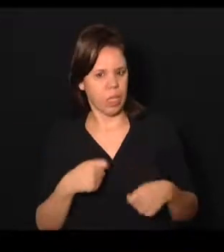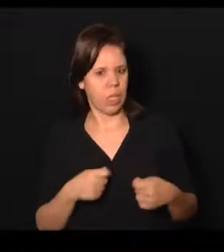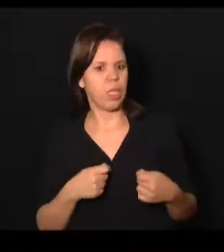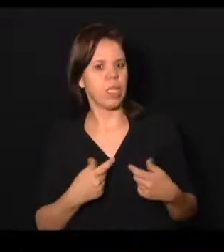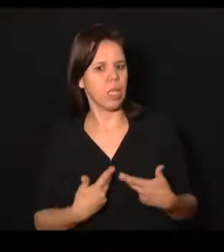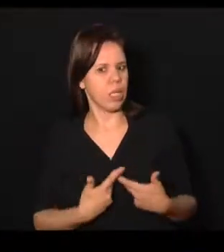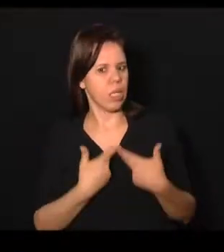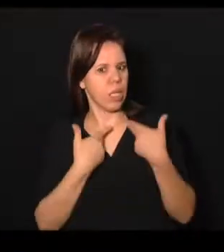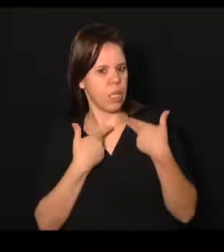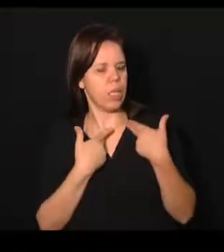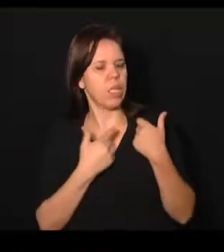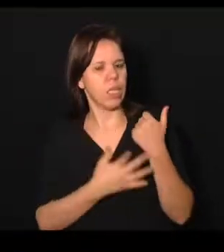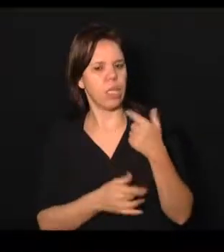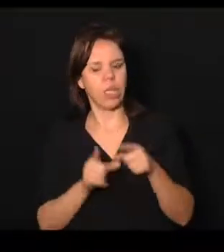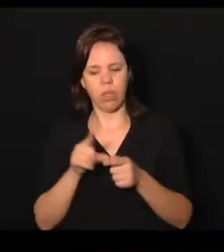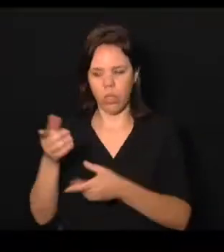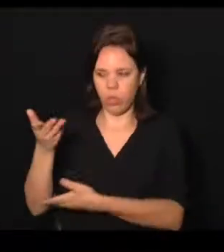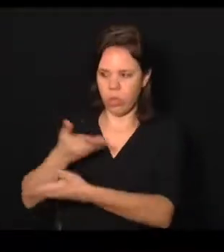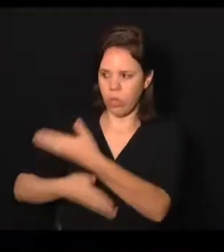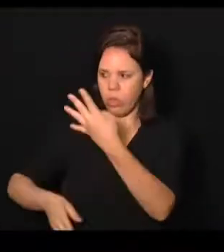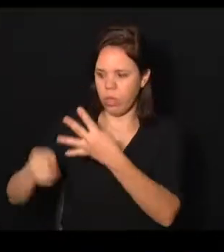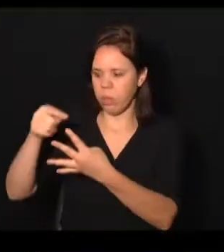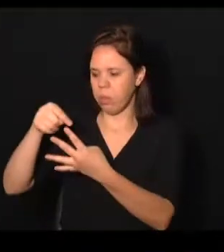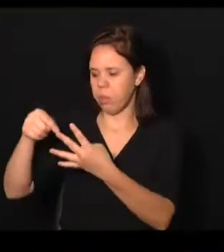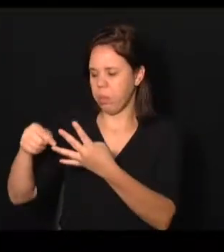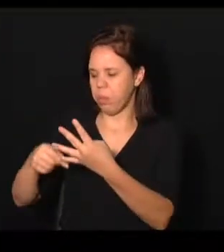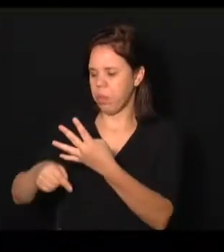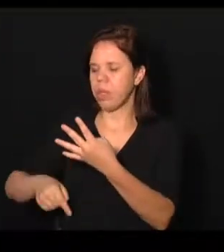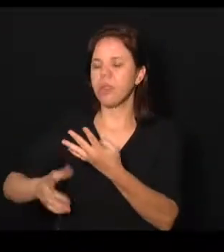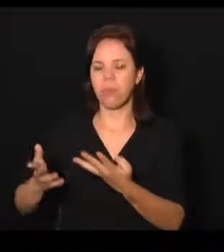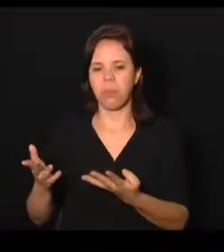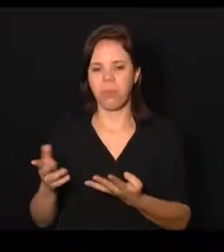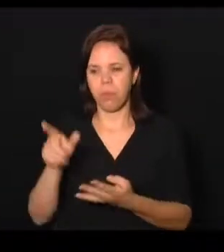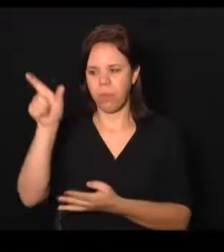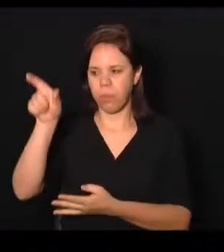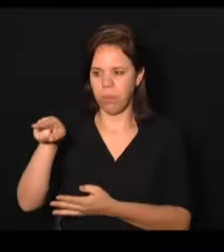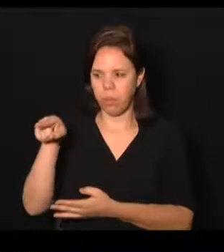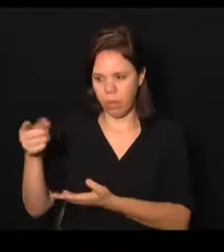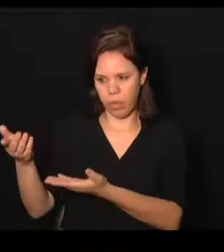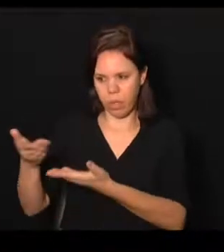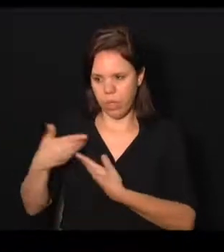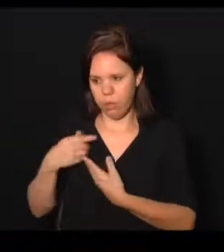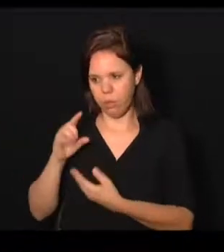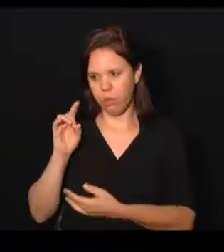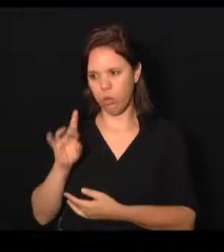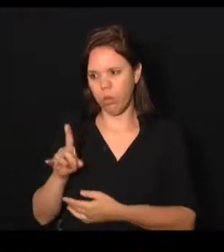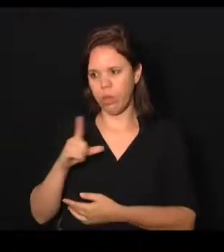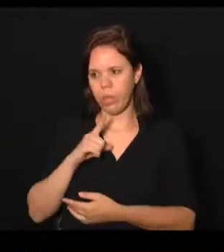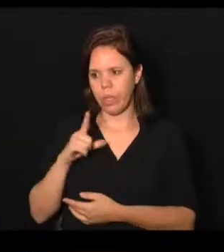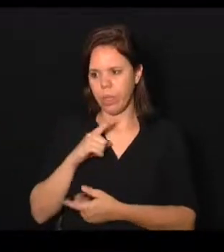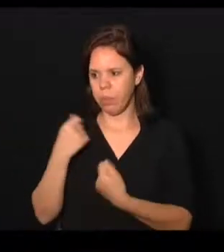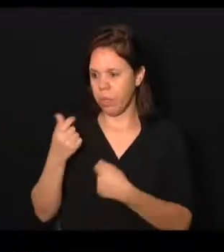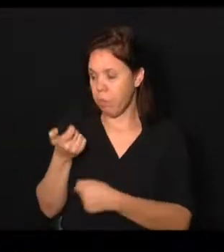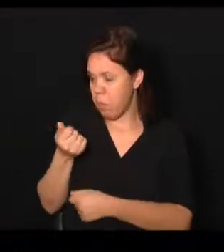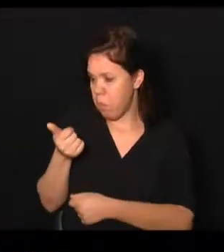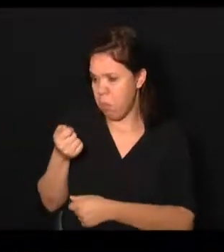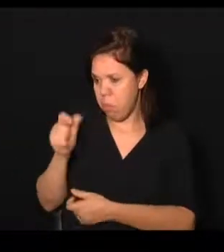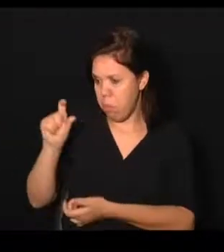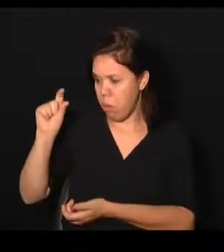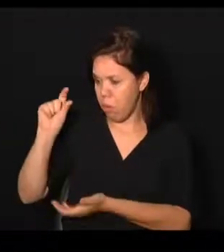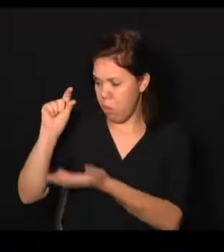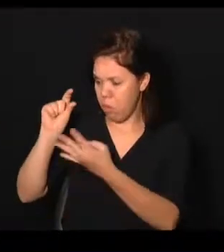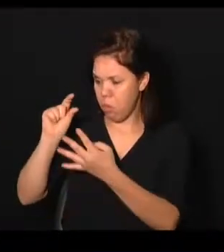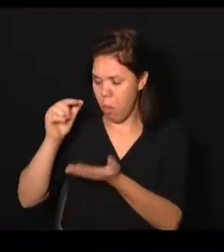é partilhada em componentes e a pessoa que vai receber, ela recebe apenas aquilo que ela tem necessidade de receber. Então,